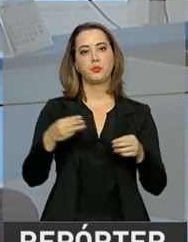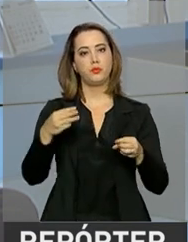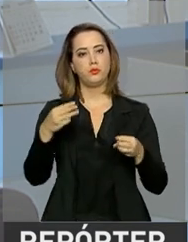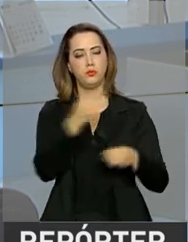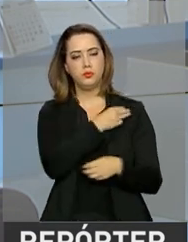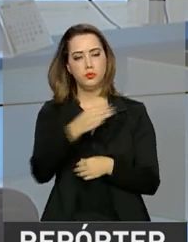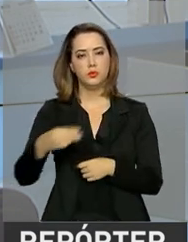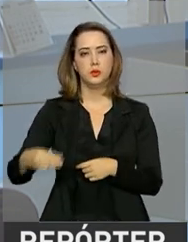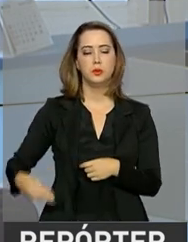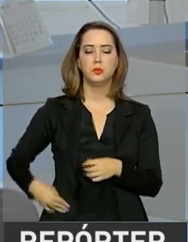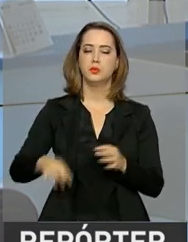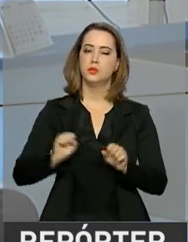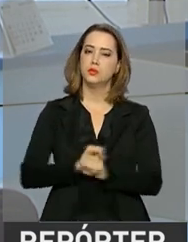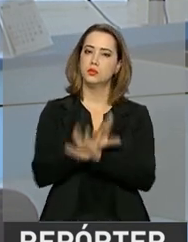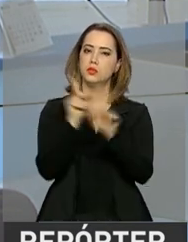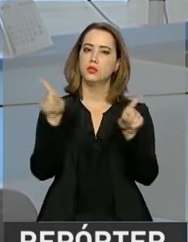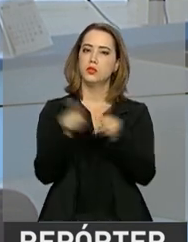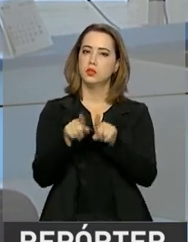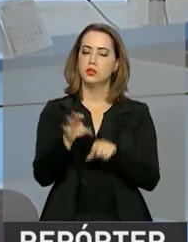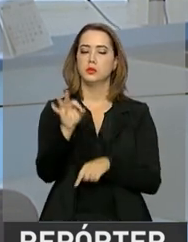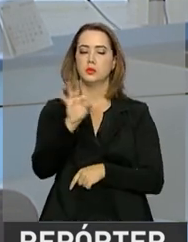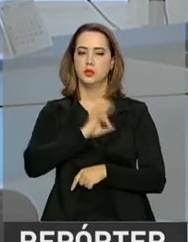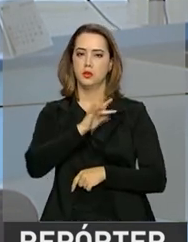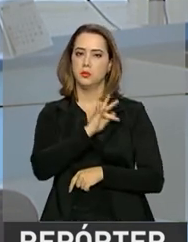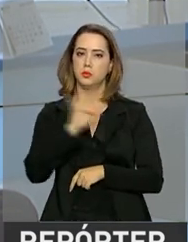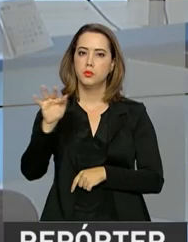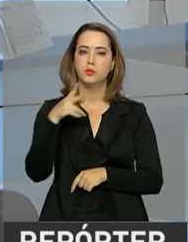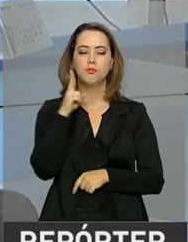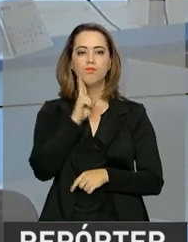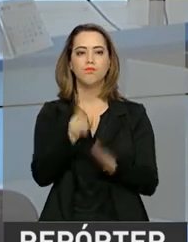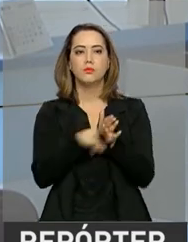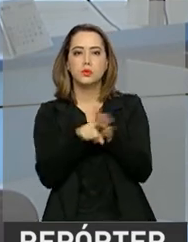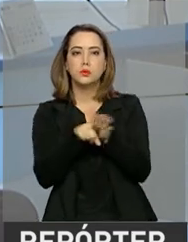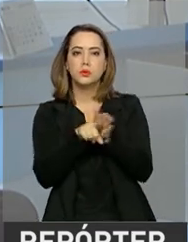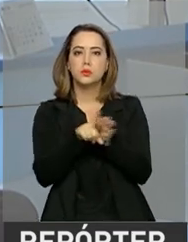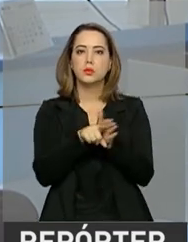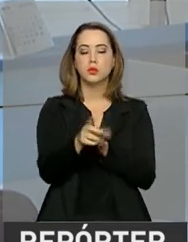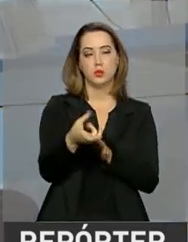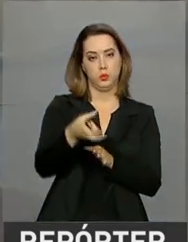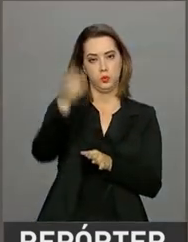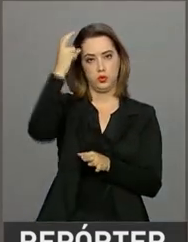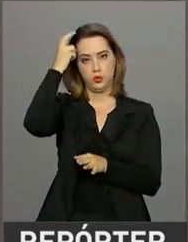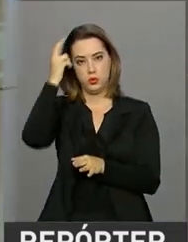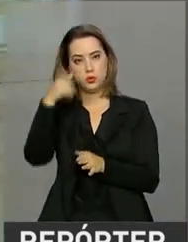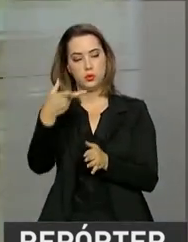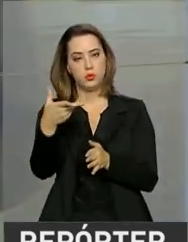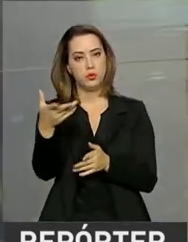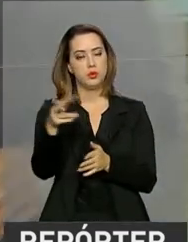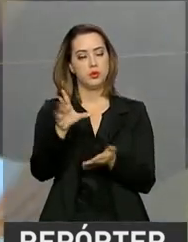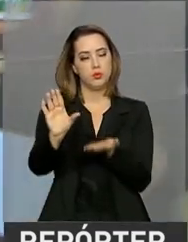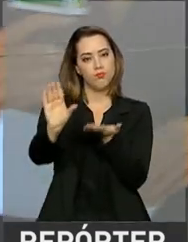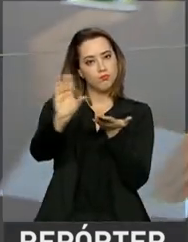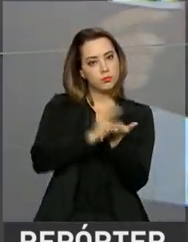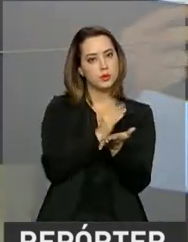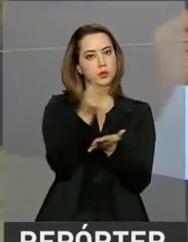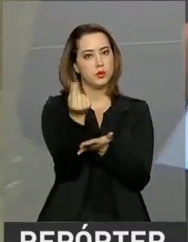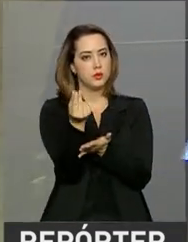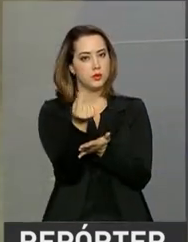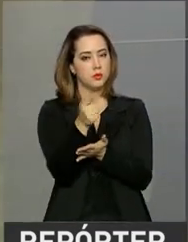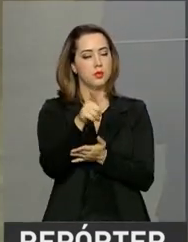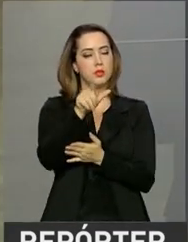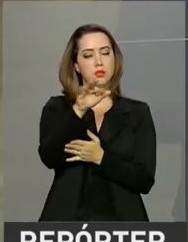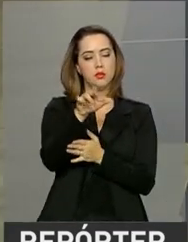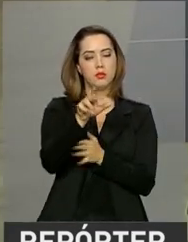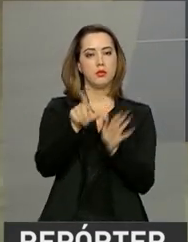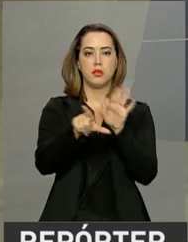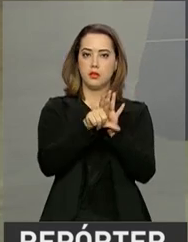e investiga fraudes em projetos culturais beneficiados pela lei Ruan Paulo L sávia ao vivo tem as informações direto do Palácio